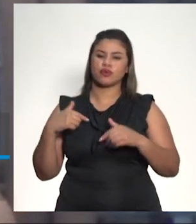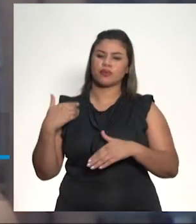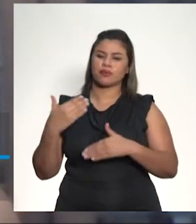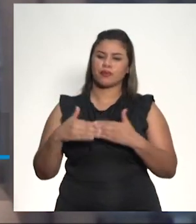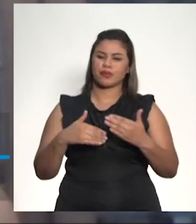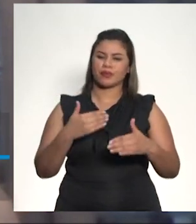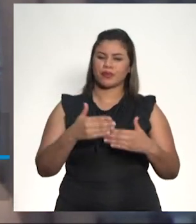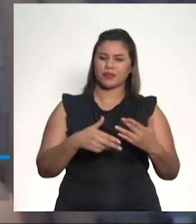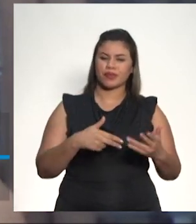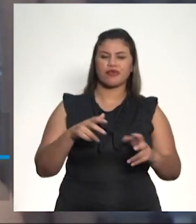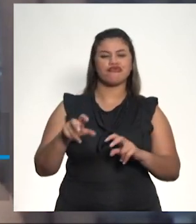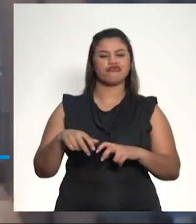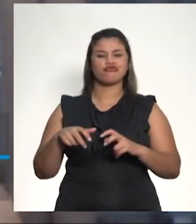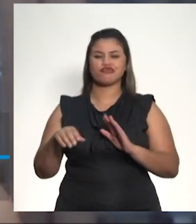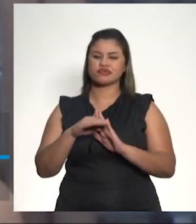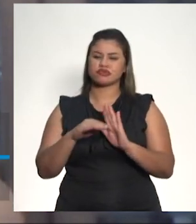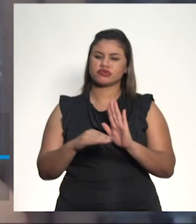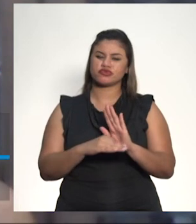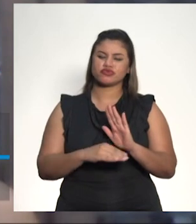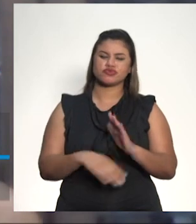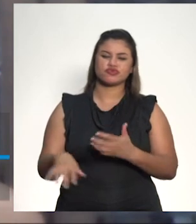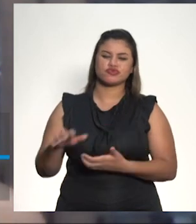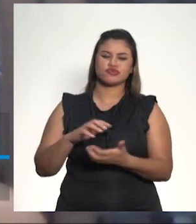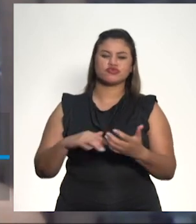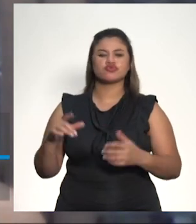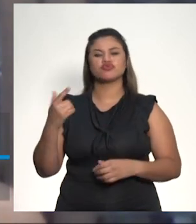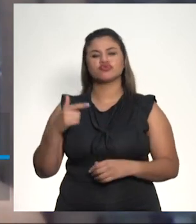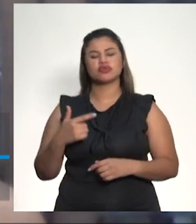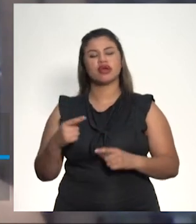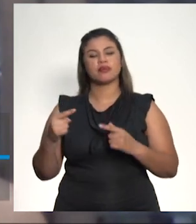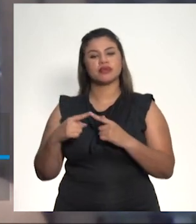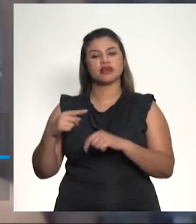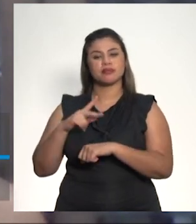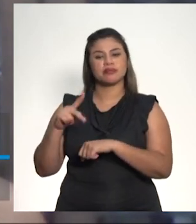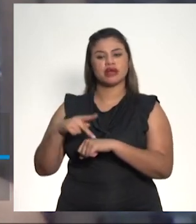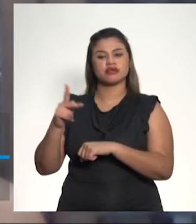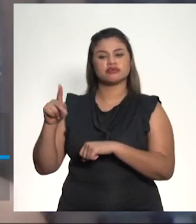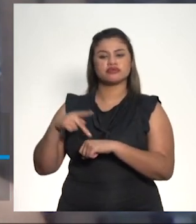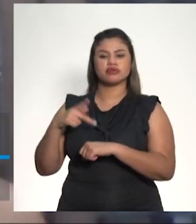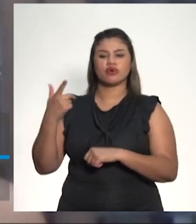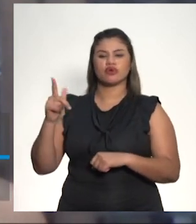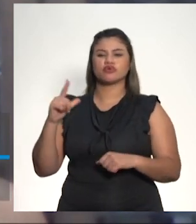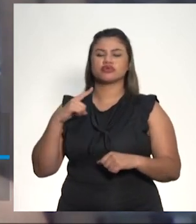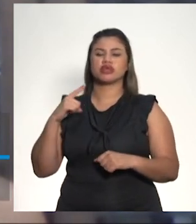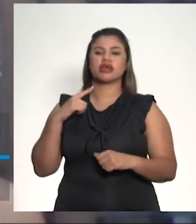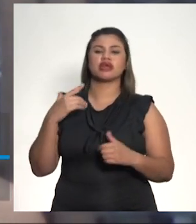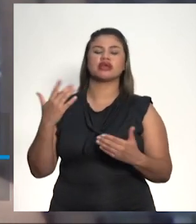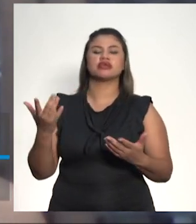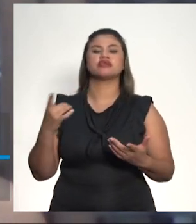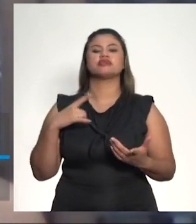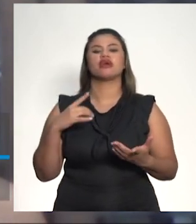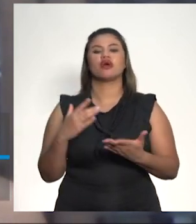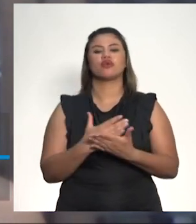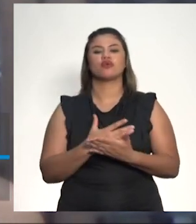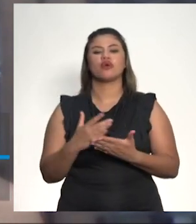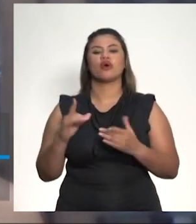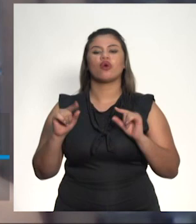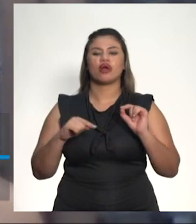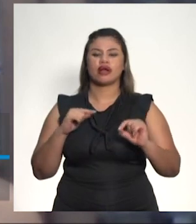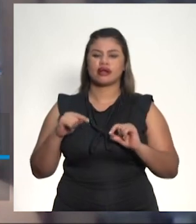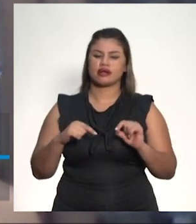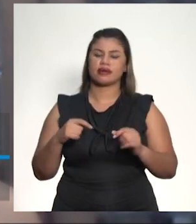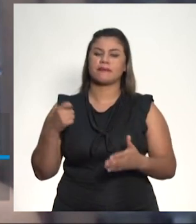produziam uma reforma agrária, por exemplo, né, como aconteceu em outros países, e ainda temos a reivindicação